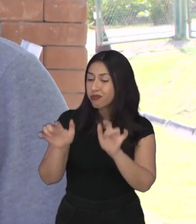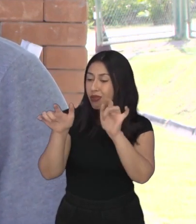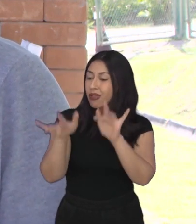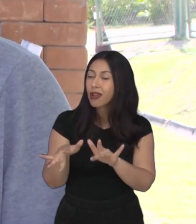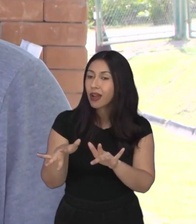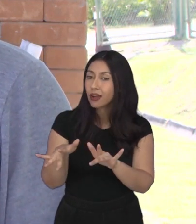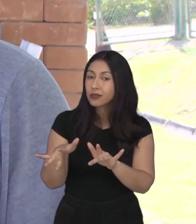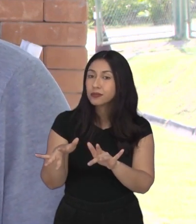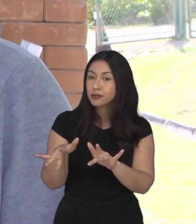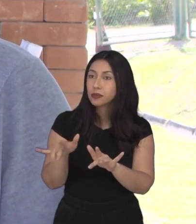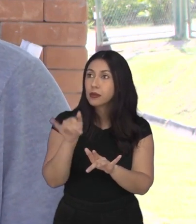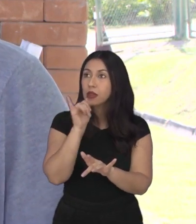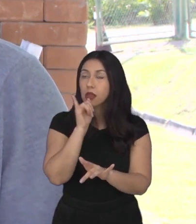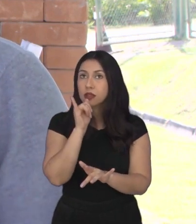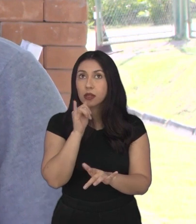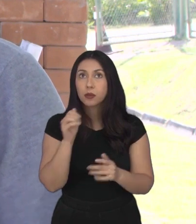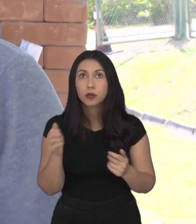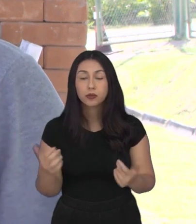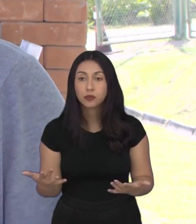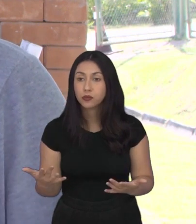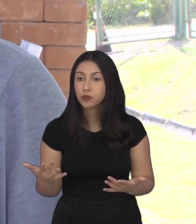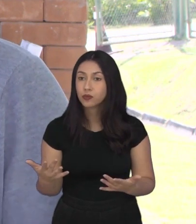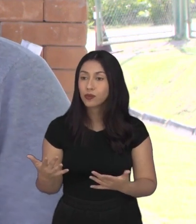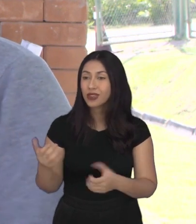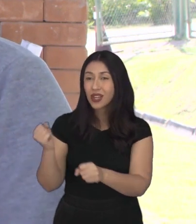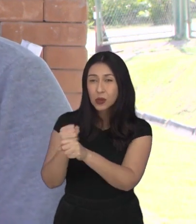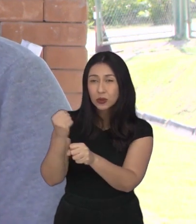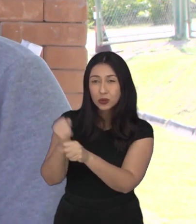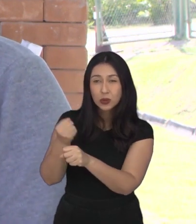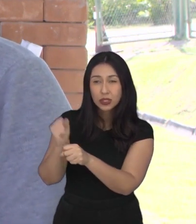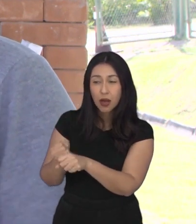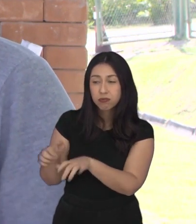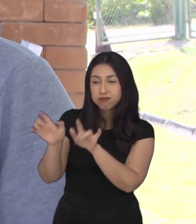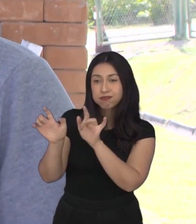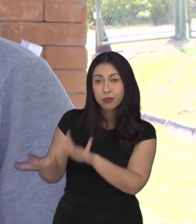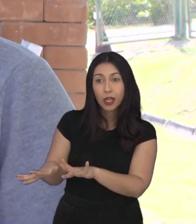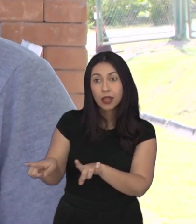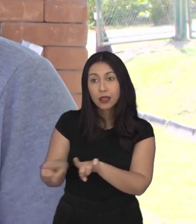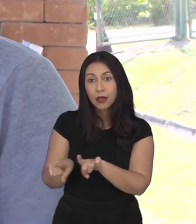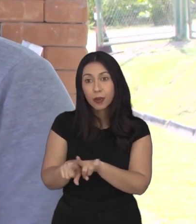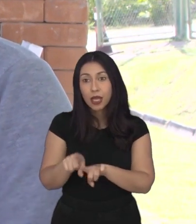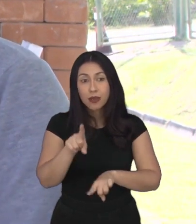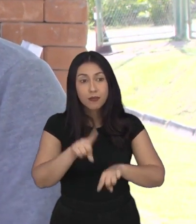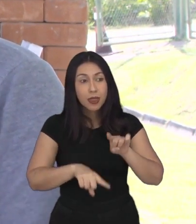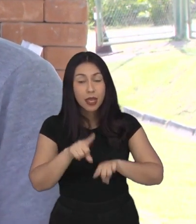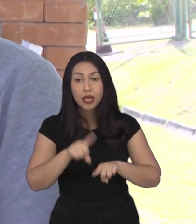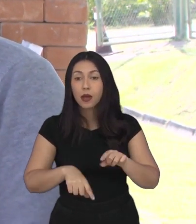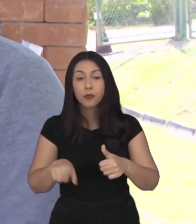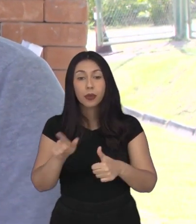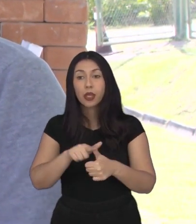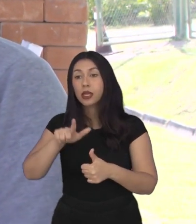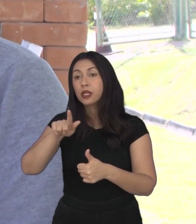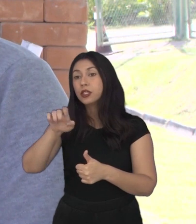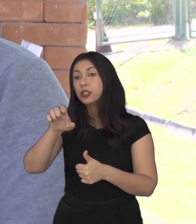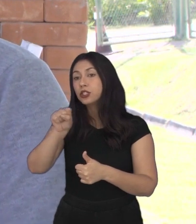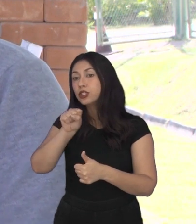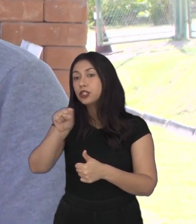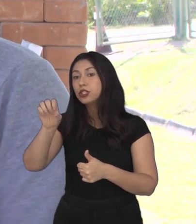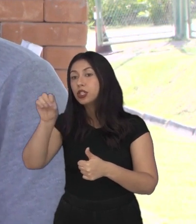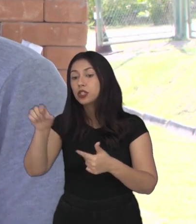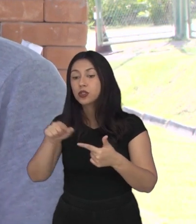com dignidade, com respeito, né? Acho que todo mundo não quer fazer coisa errada ou não. Ele quer ter dignidade. Eu acho que essa